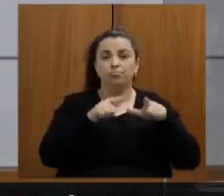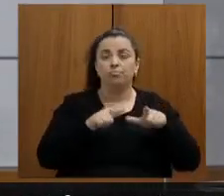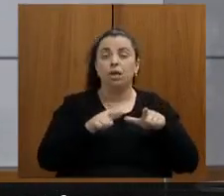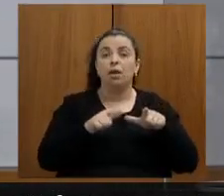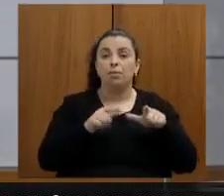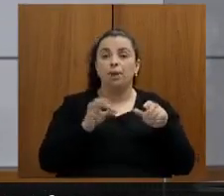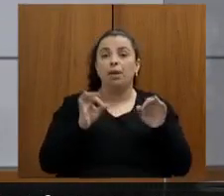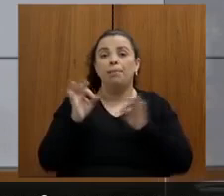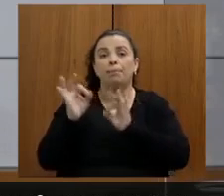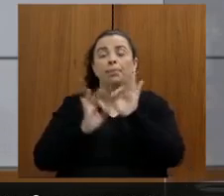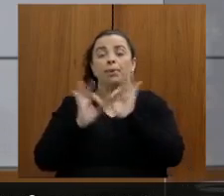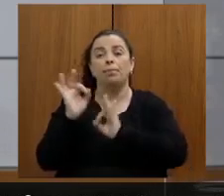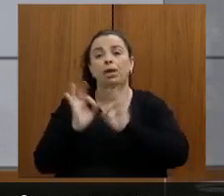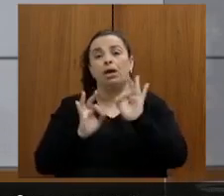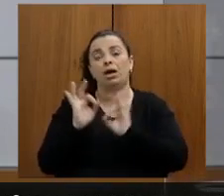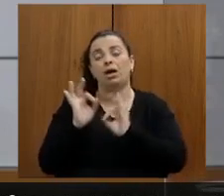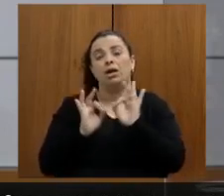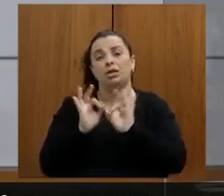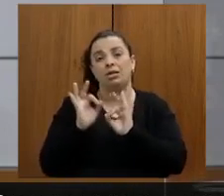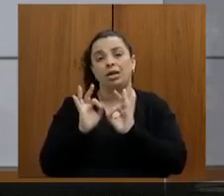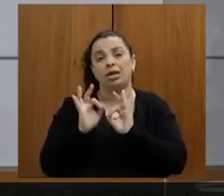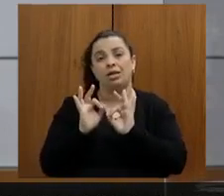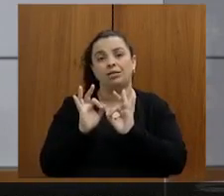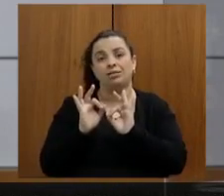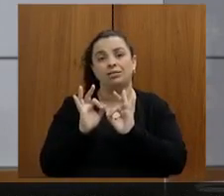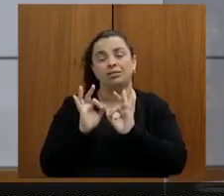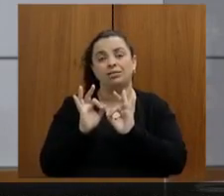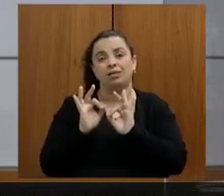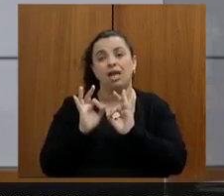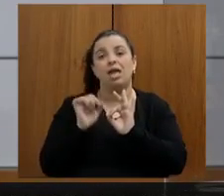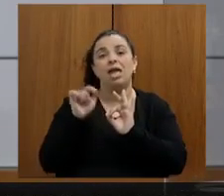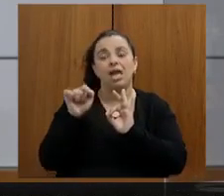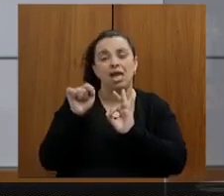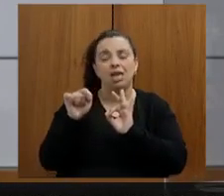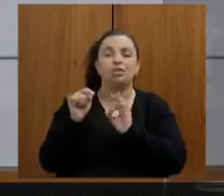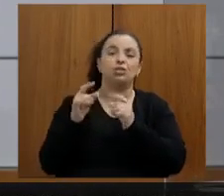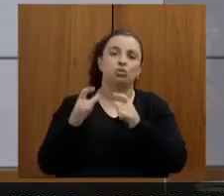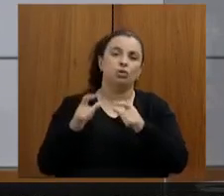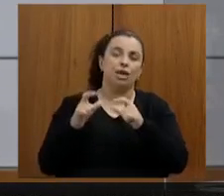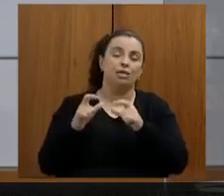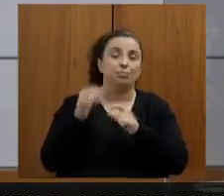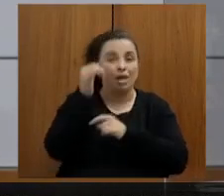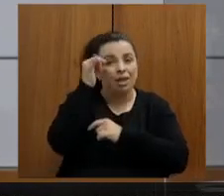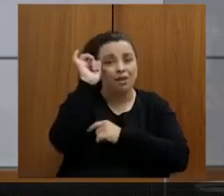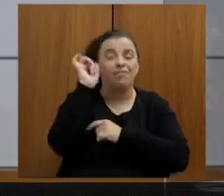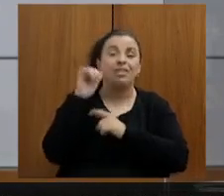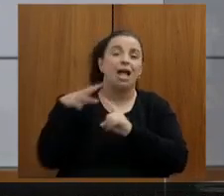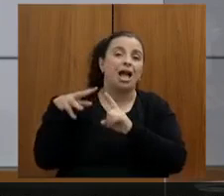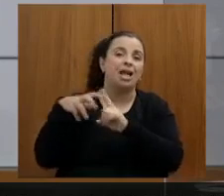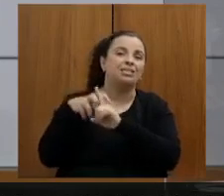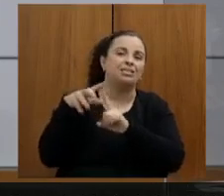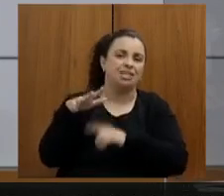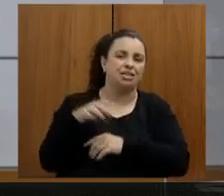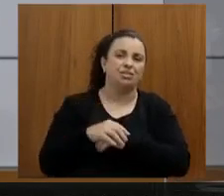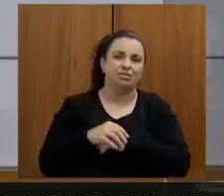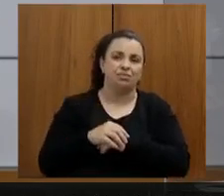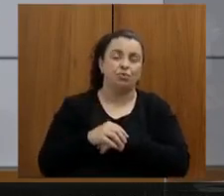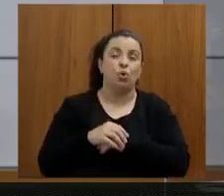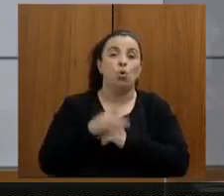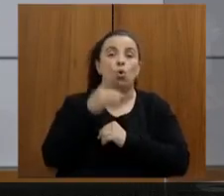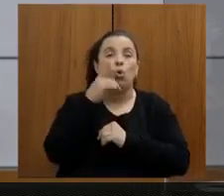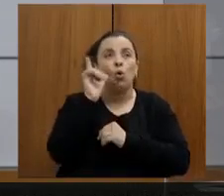preparação para especialmente acidentes é ontem saiu mais